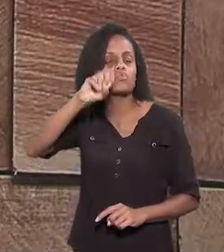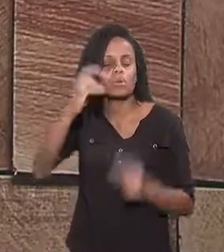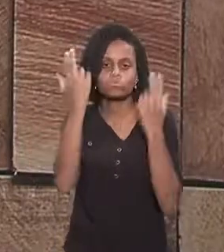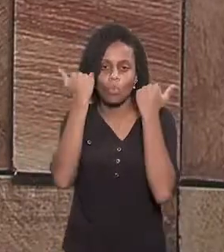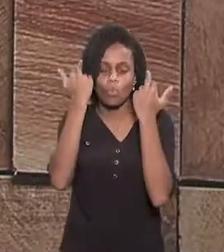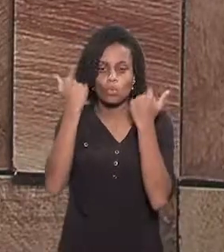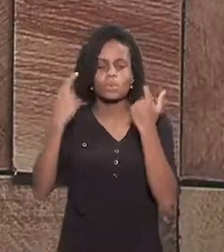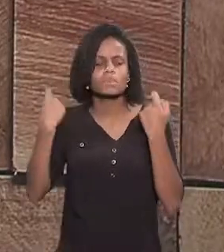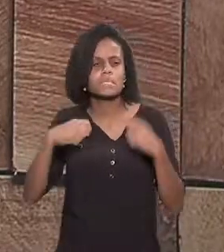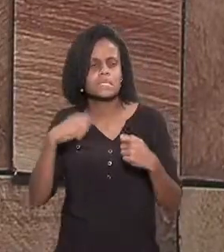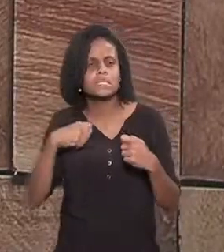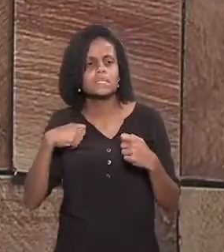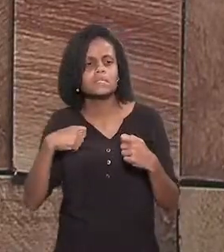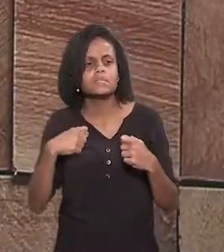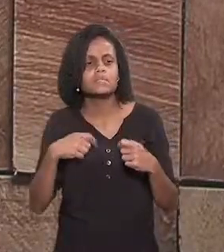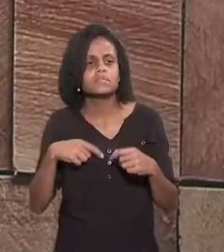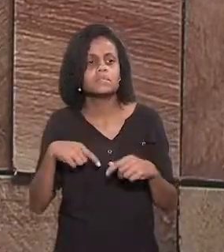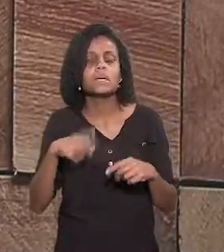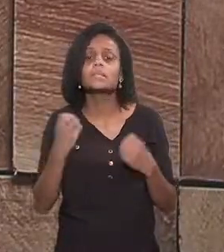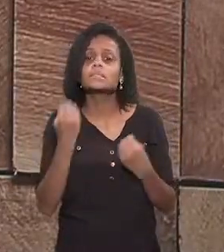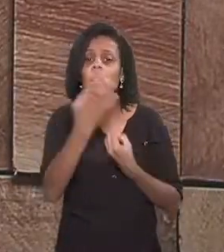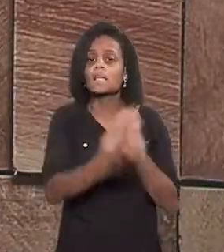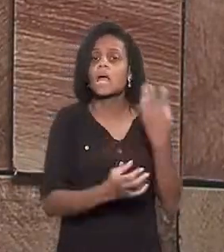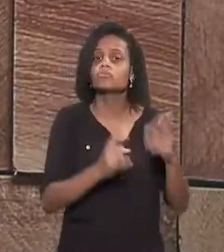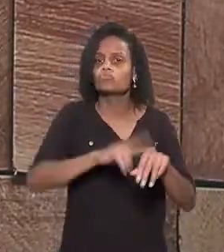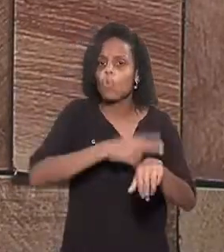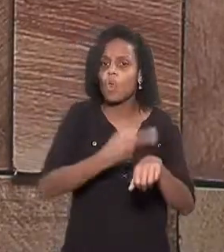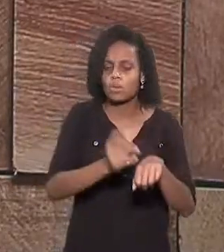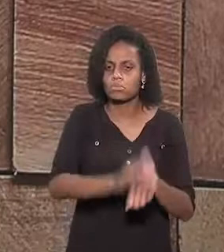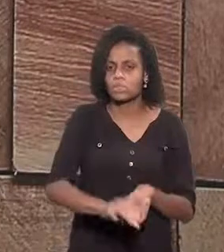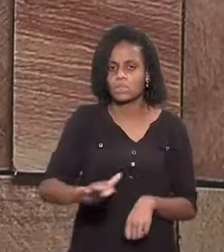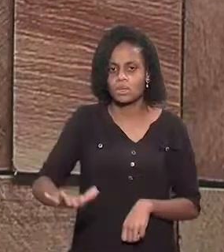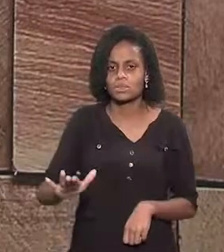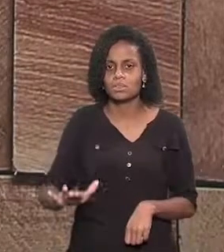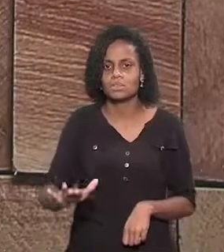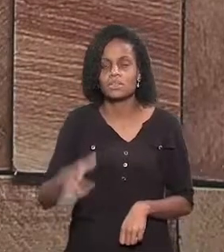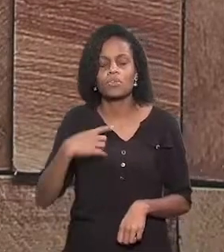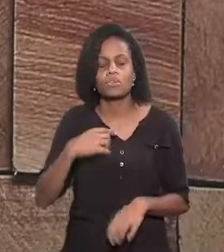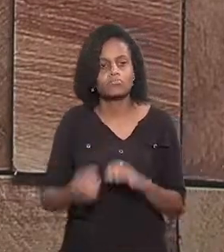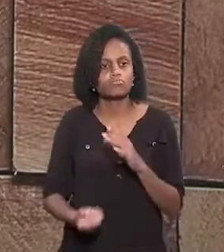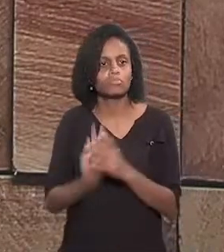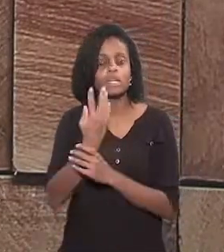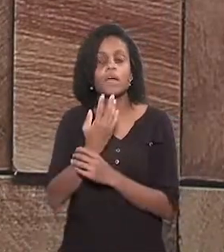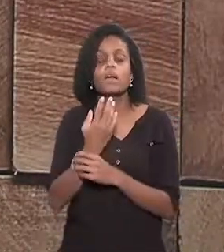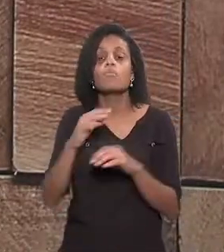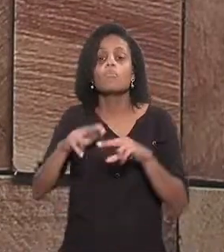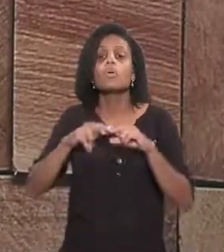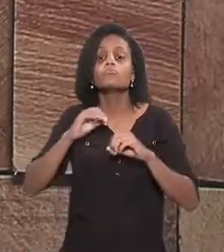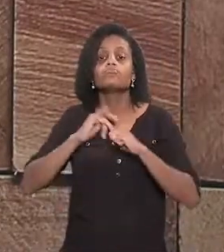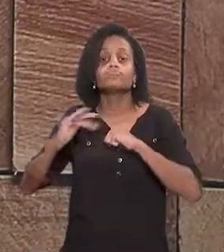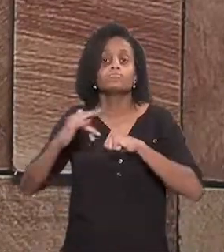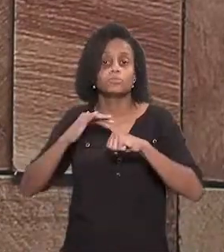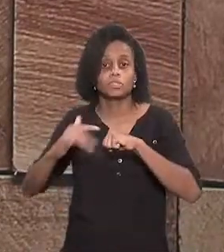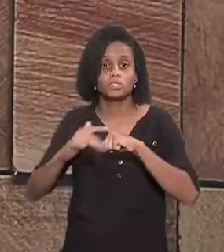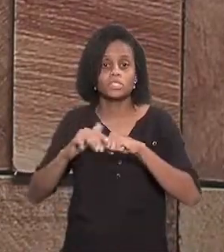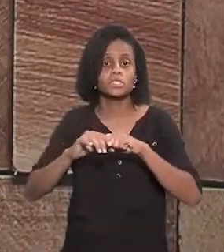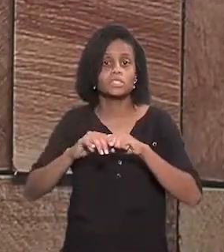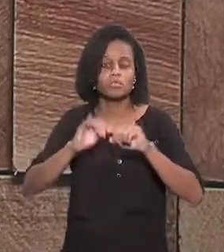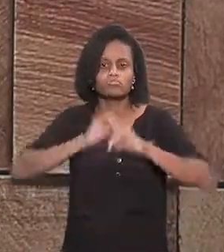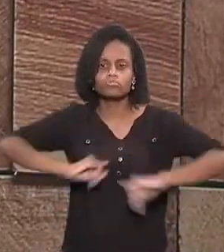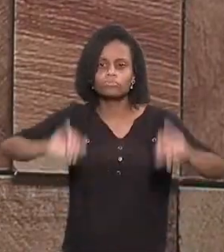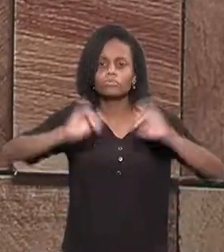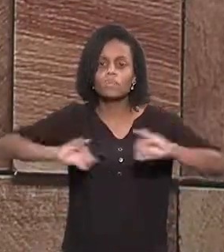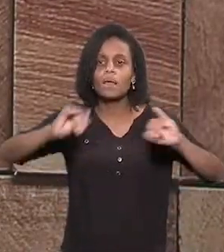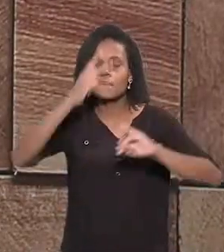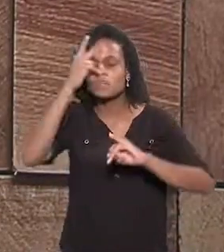tinha uma necessidade de fazer com que as crianças tivessem acesso ao chocolate. Então, a gente cria, através das redes sociais, uma